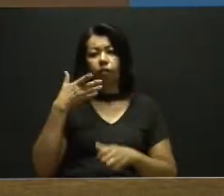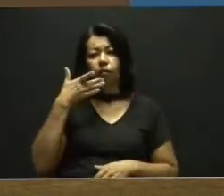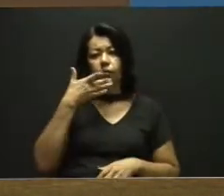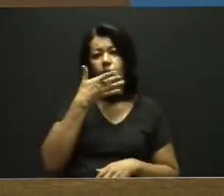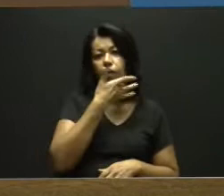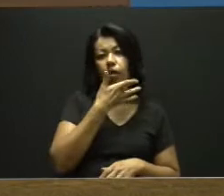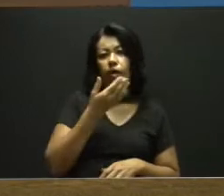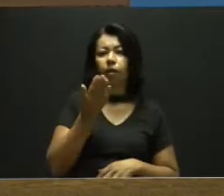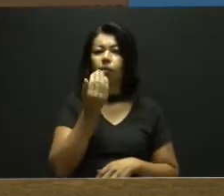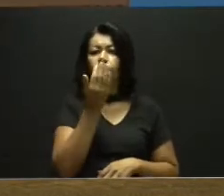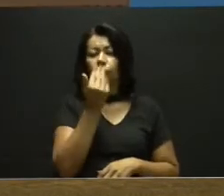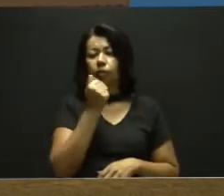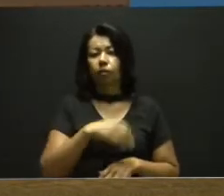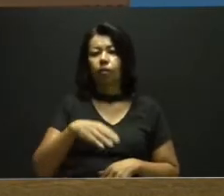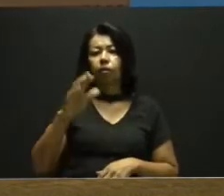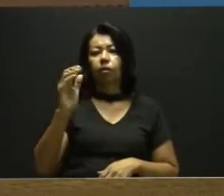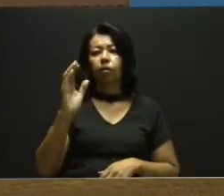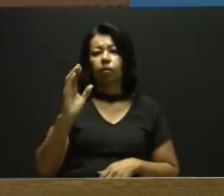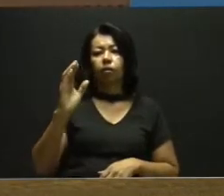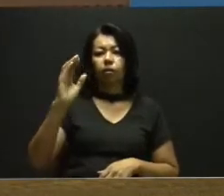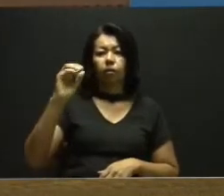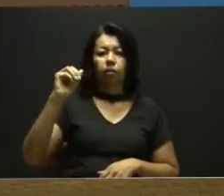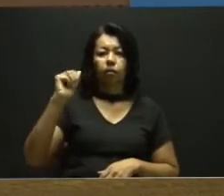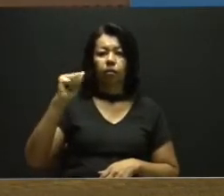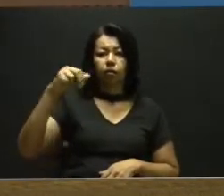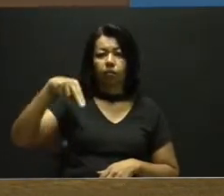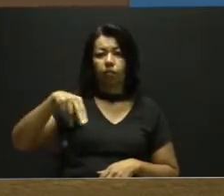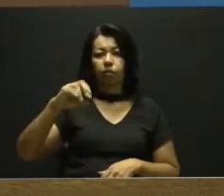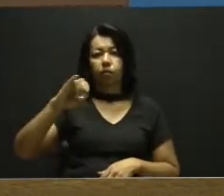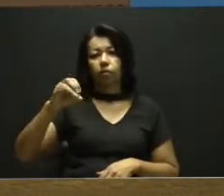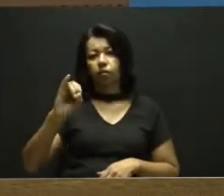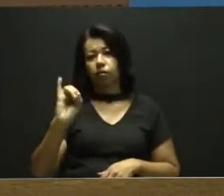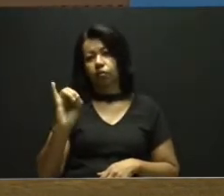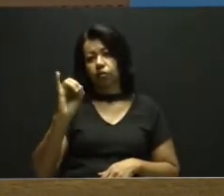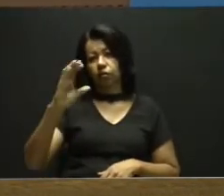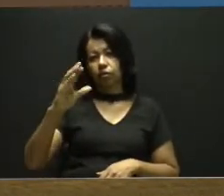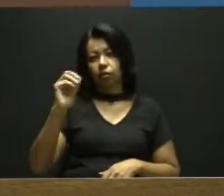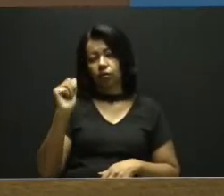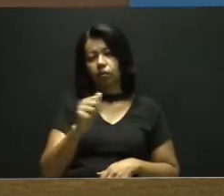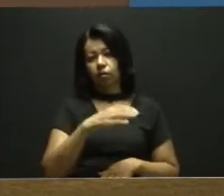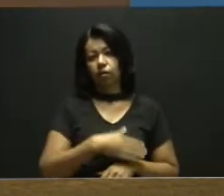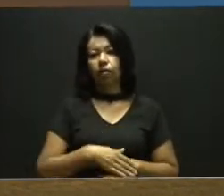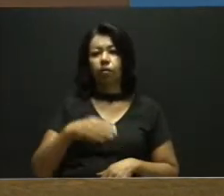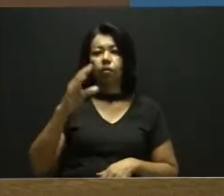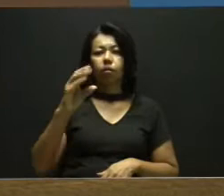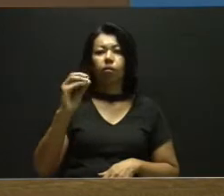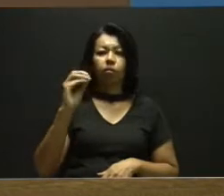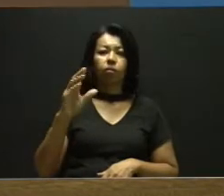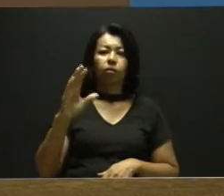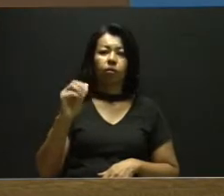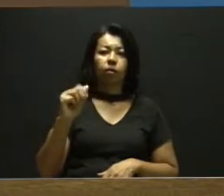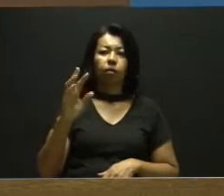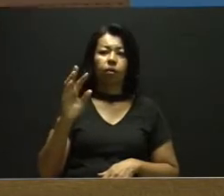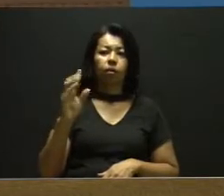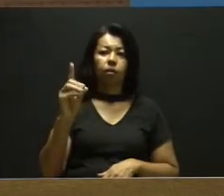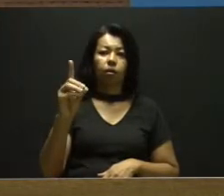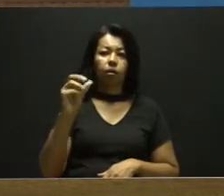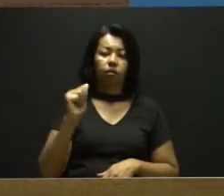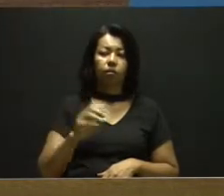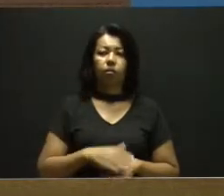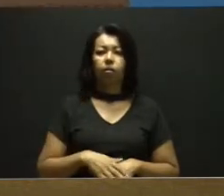a canjica a cocada a bala de coco o sarapatel